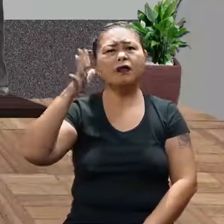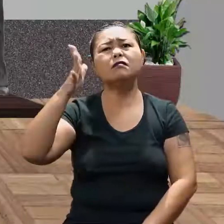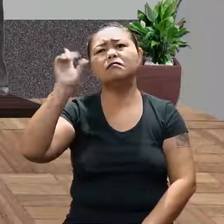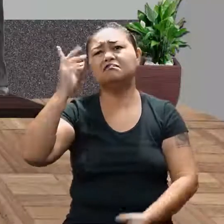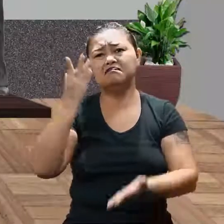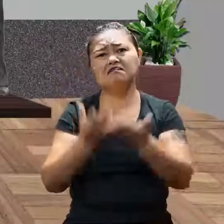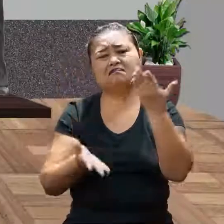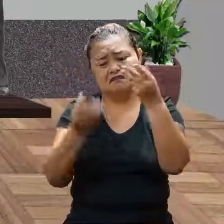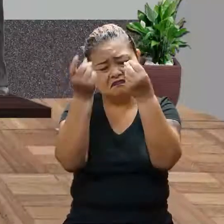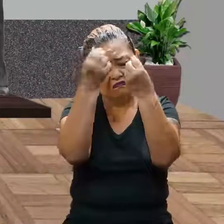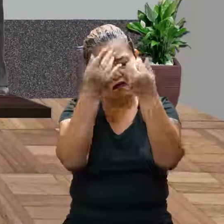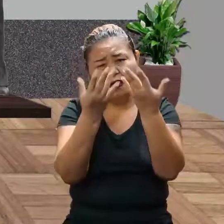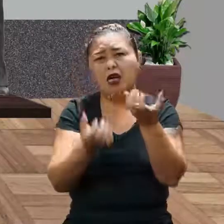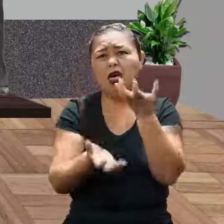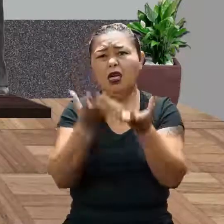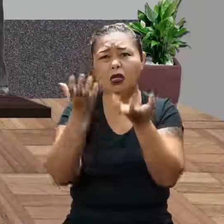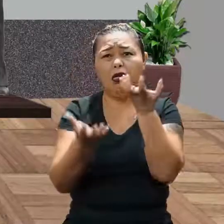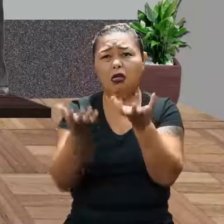grandiosa naquilo dali.